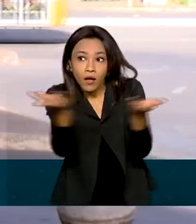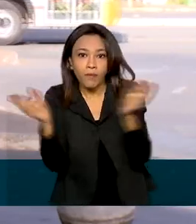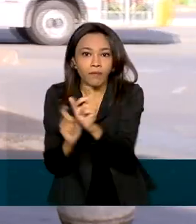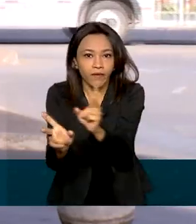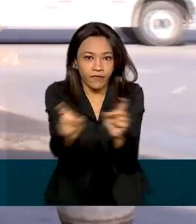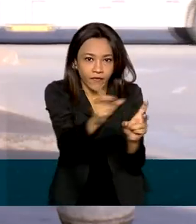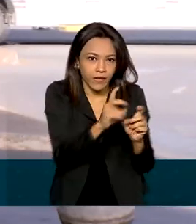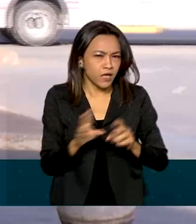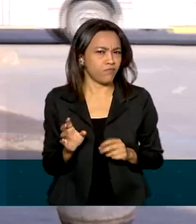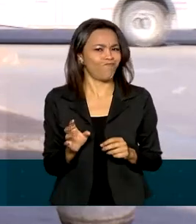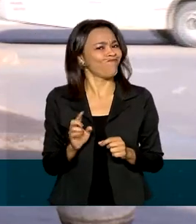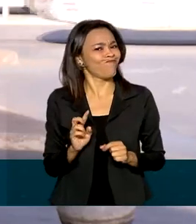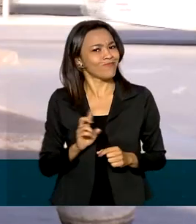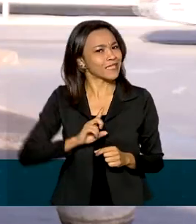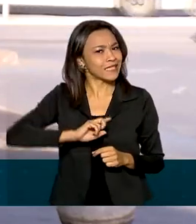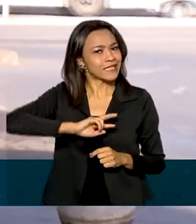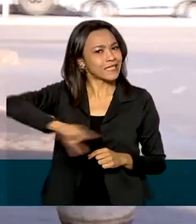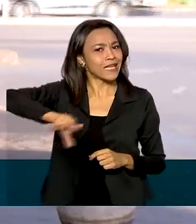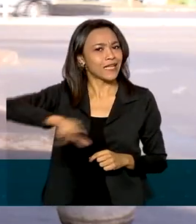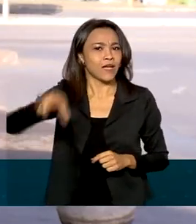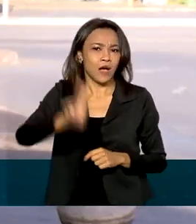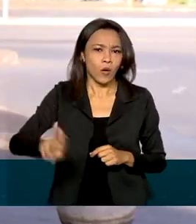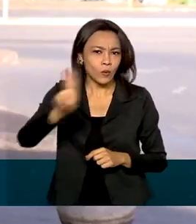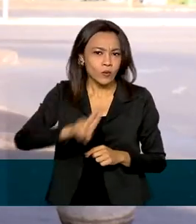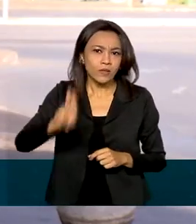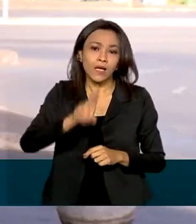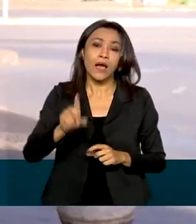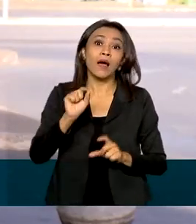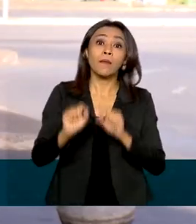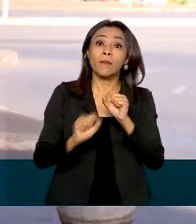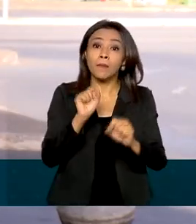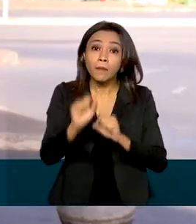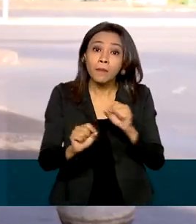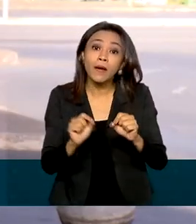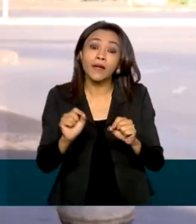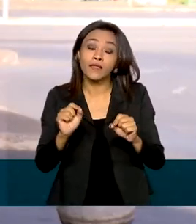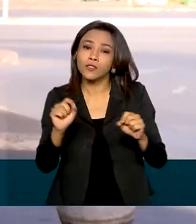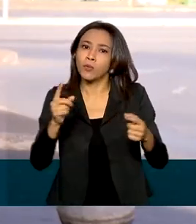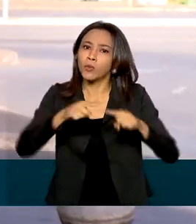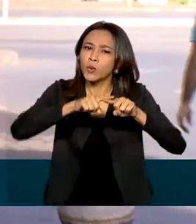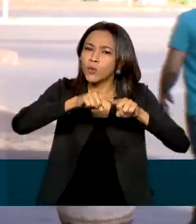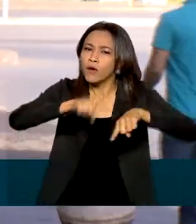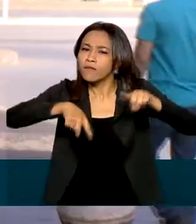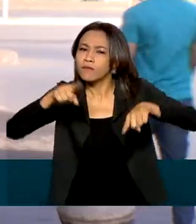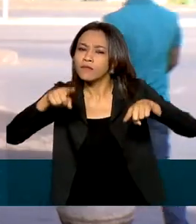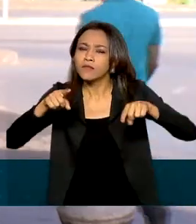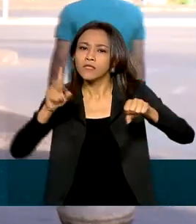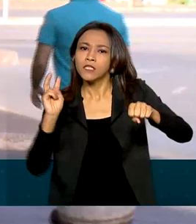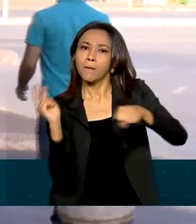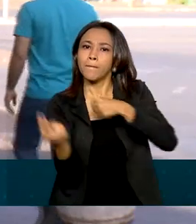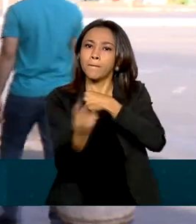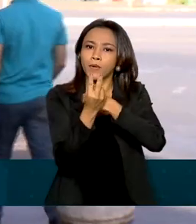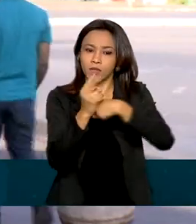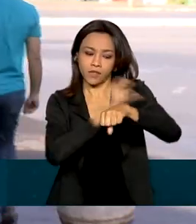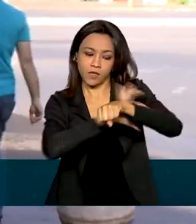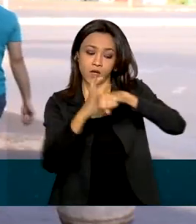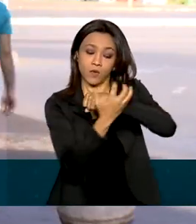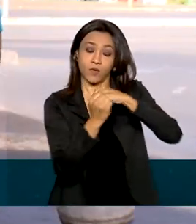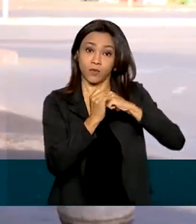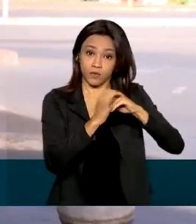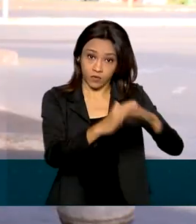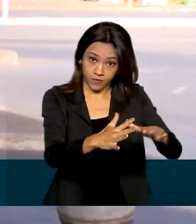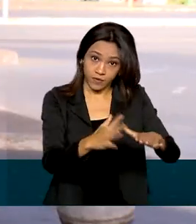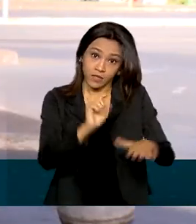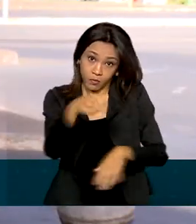não devem ser usados para aferir o nível de proteção contra o coronavírus após a vacinação e por um motivo muito